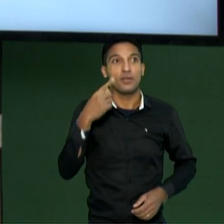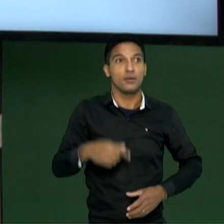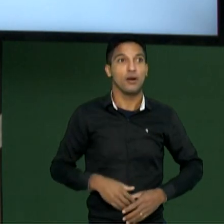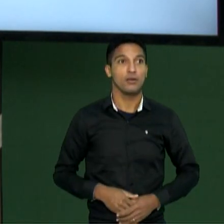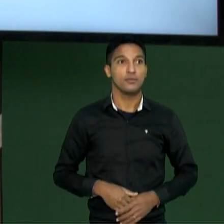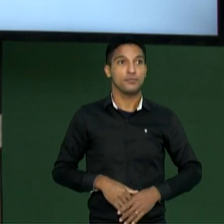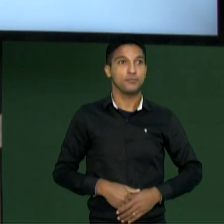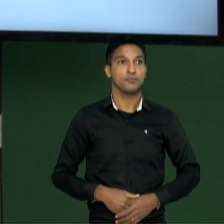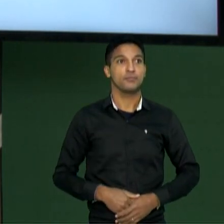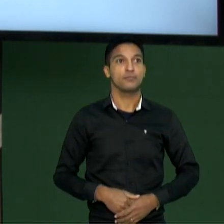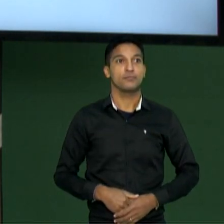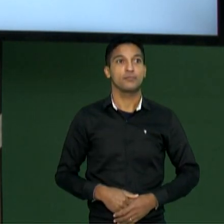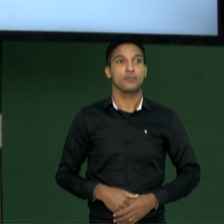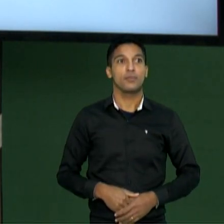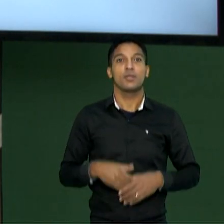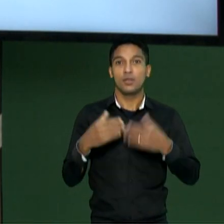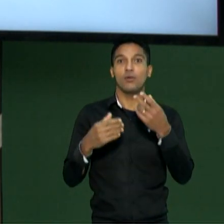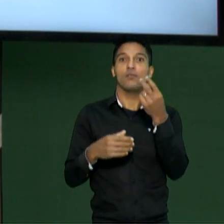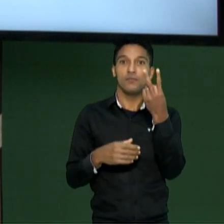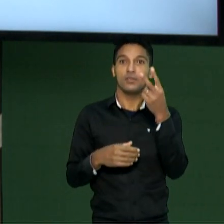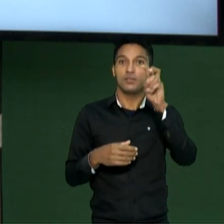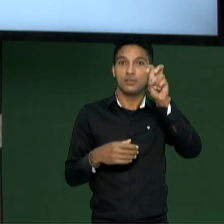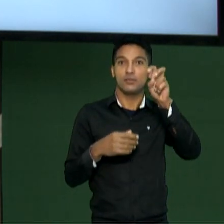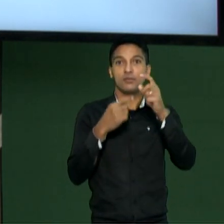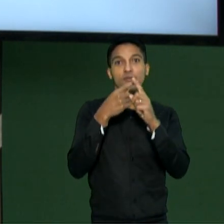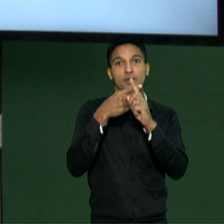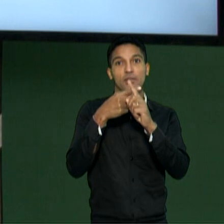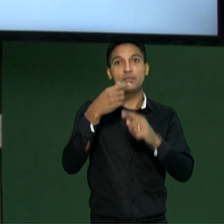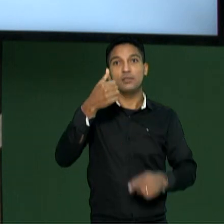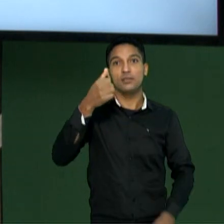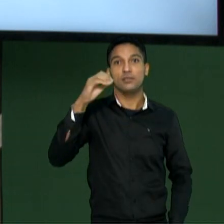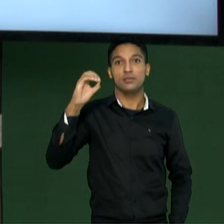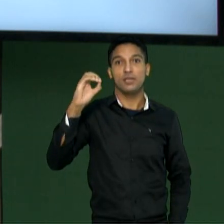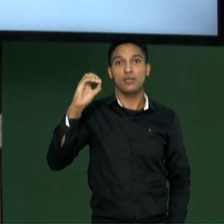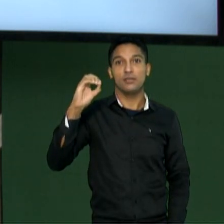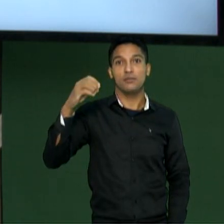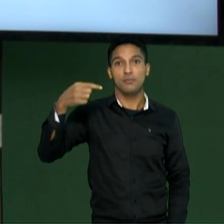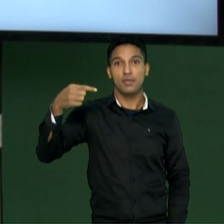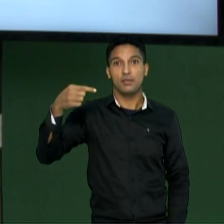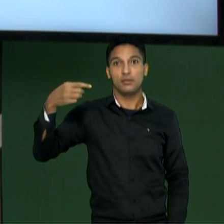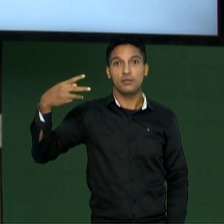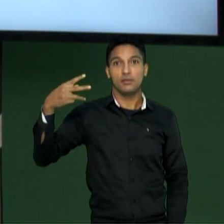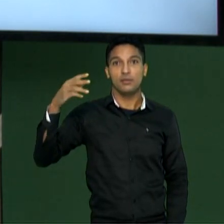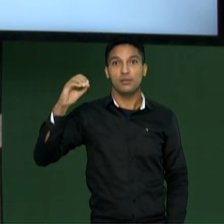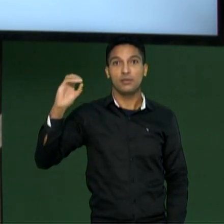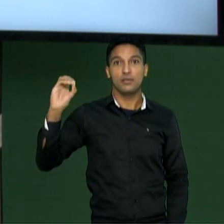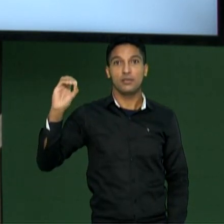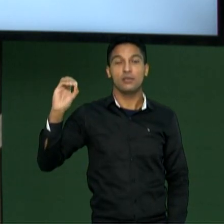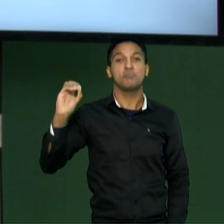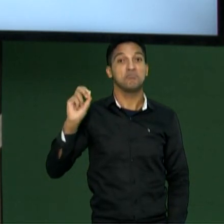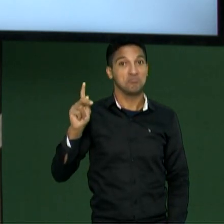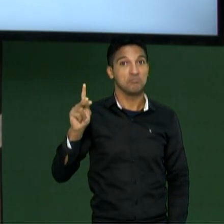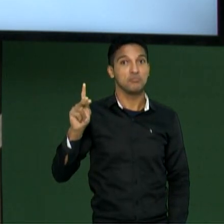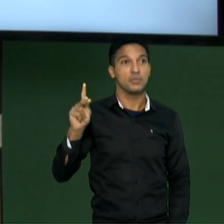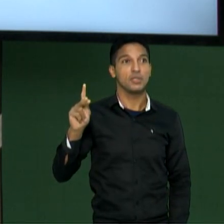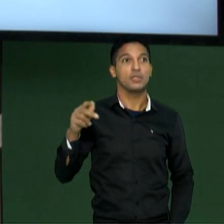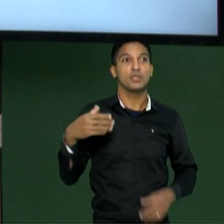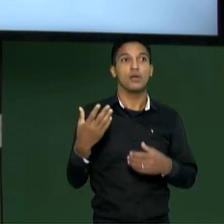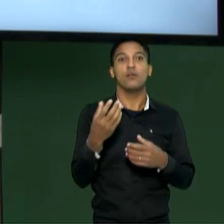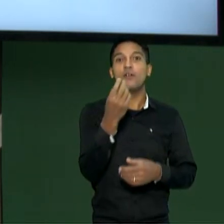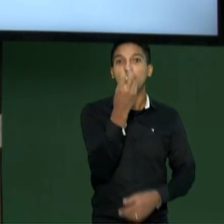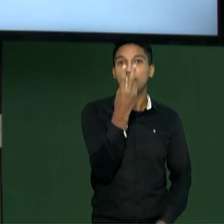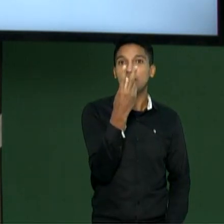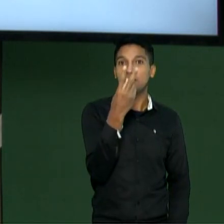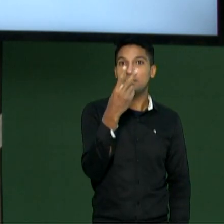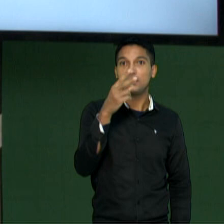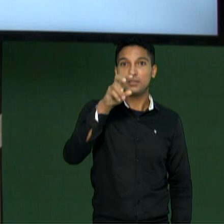desse x, 100. Então, 25 vezes 100, menos 300, ok? Então, 25 multiplicado por